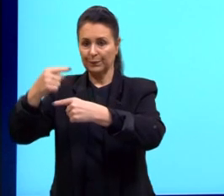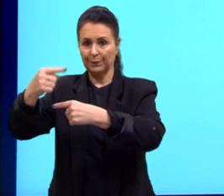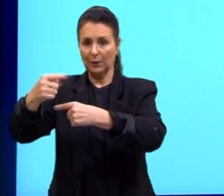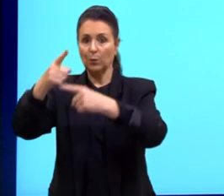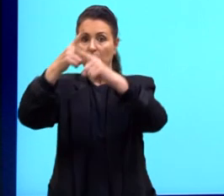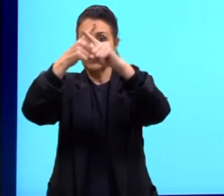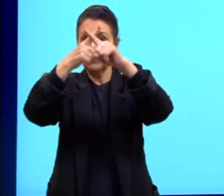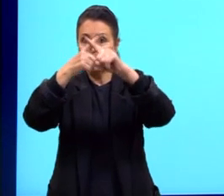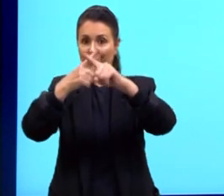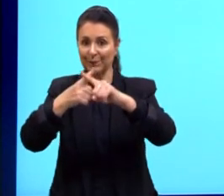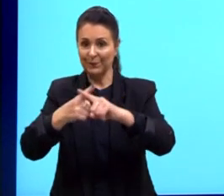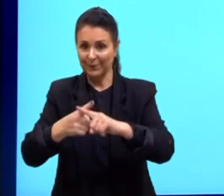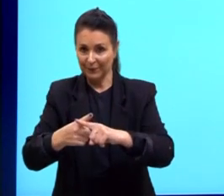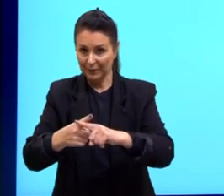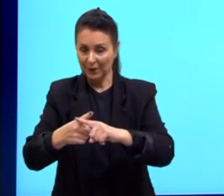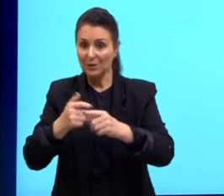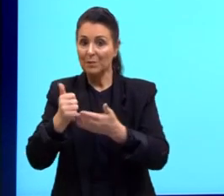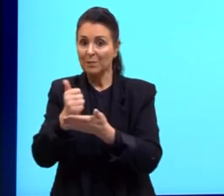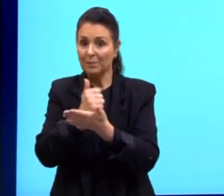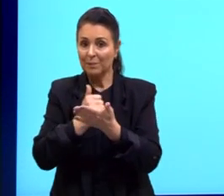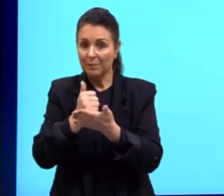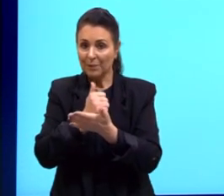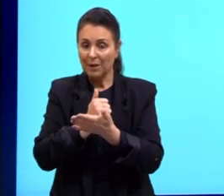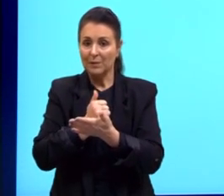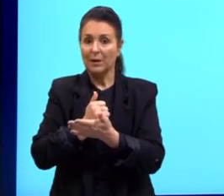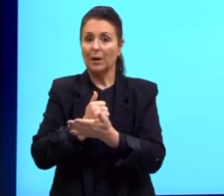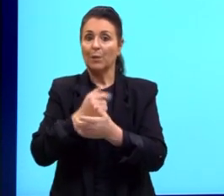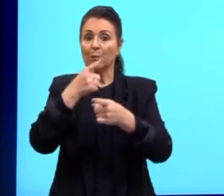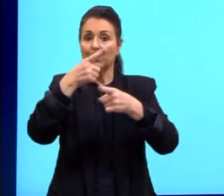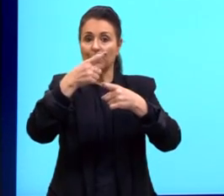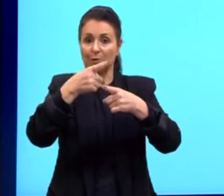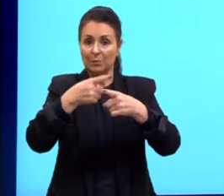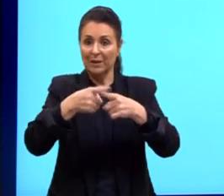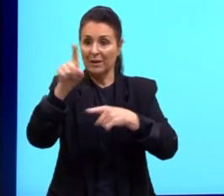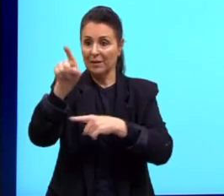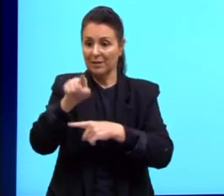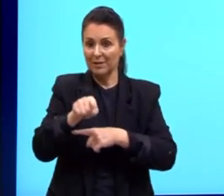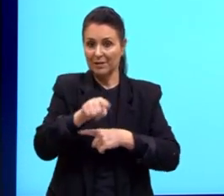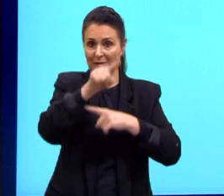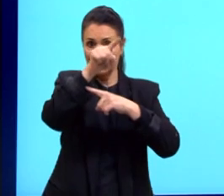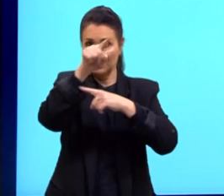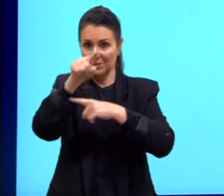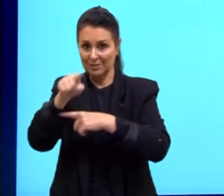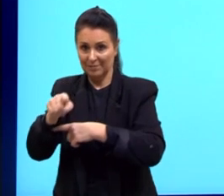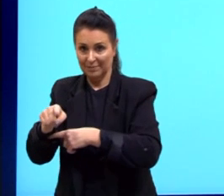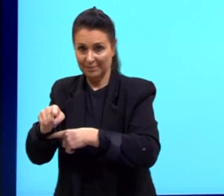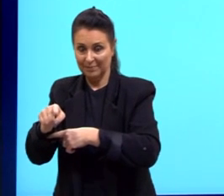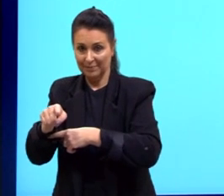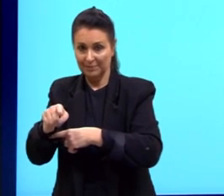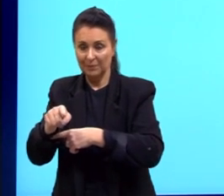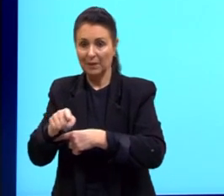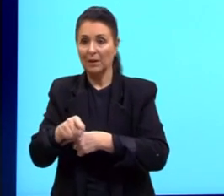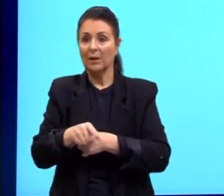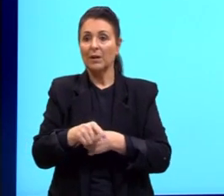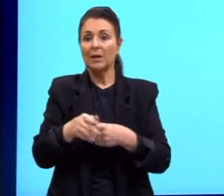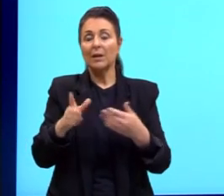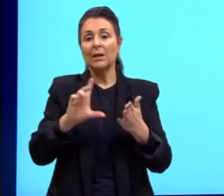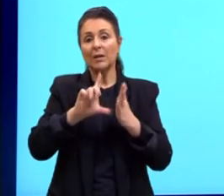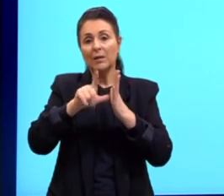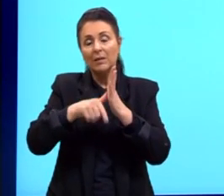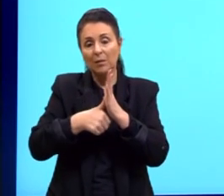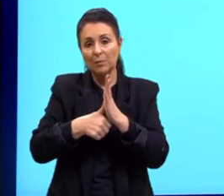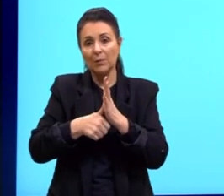a propriedade fundamental ou seja multiplicamos em x né multiplicamos cruzado e Aqui